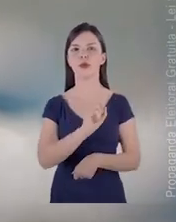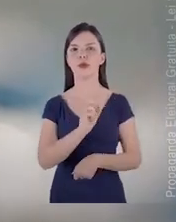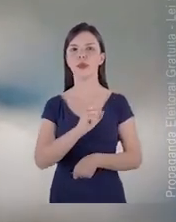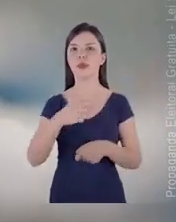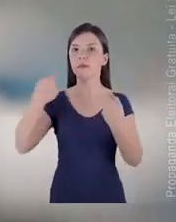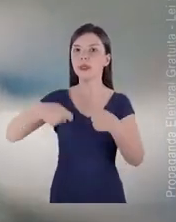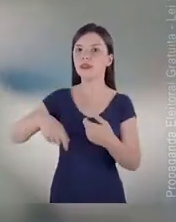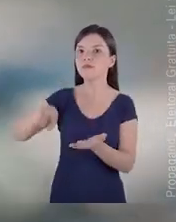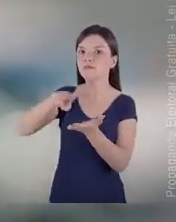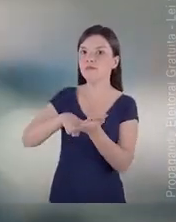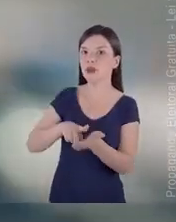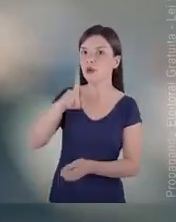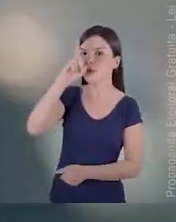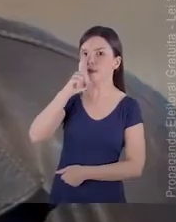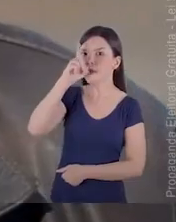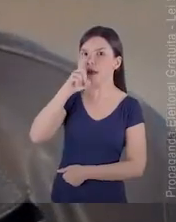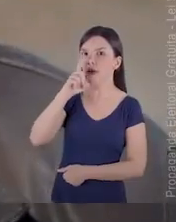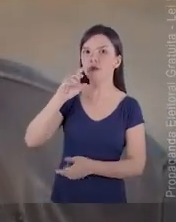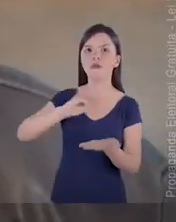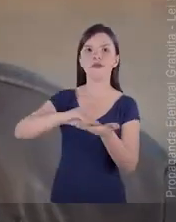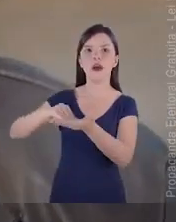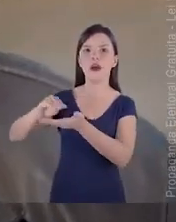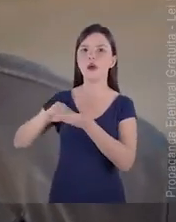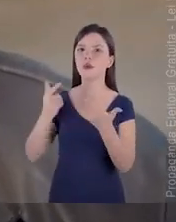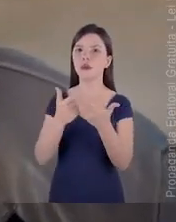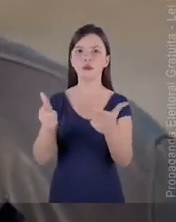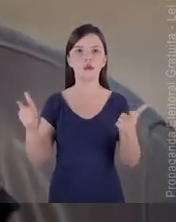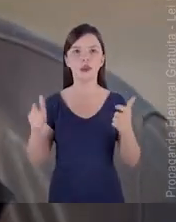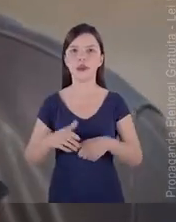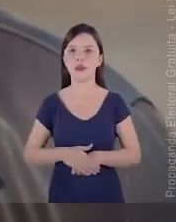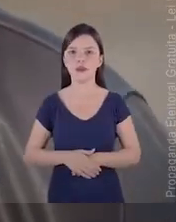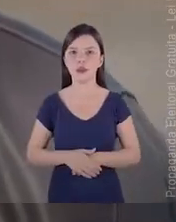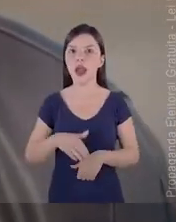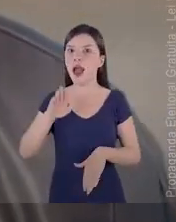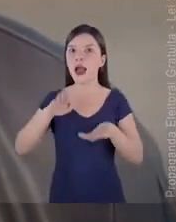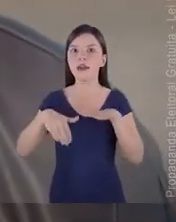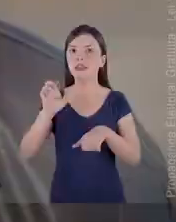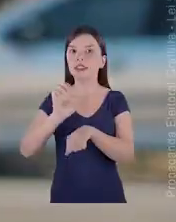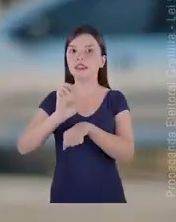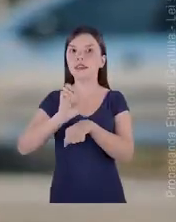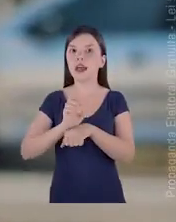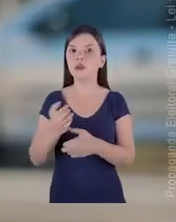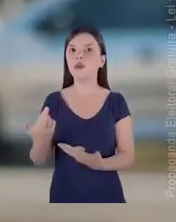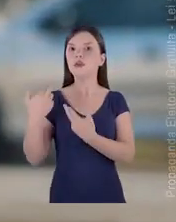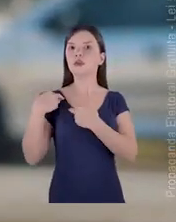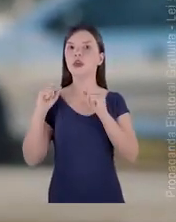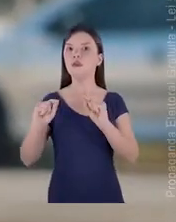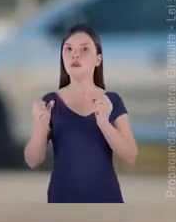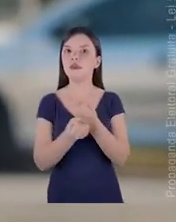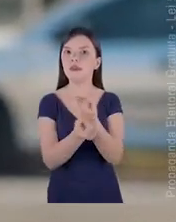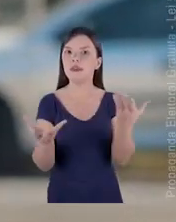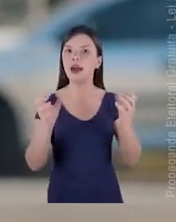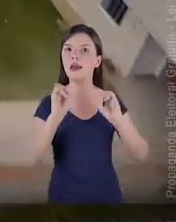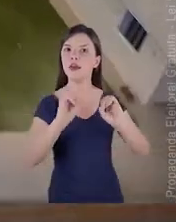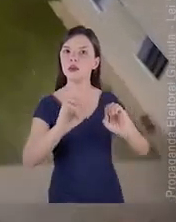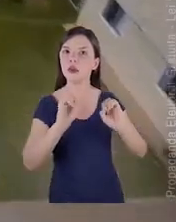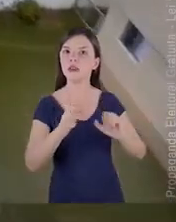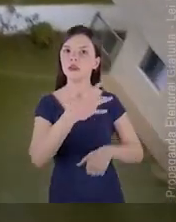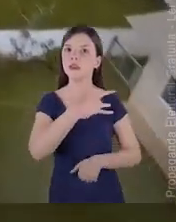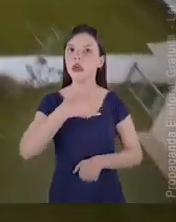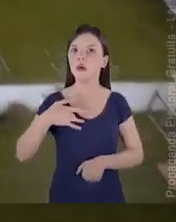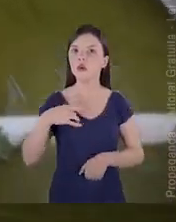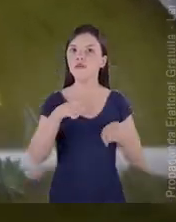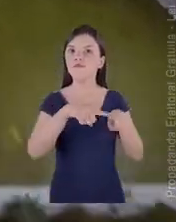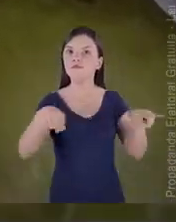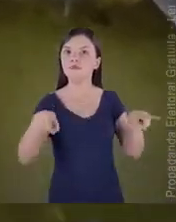do hospital e não tem. Tem gente que só conta com o Estado para dar educação e saúde para sua família. Se o